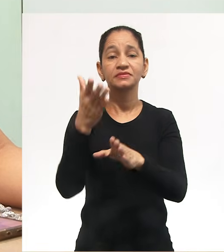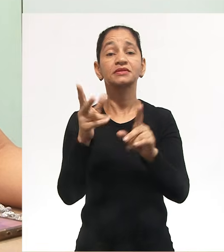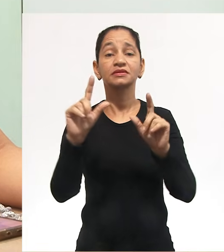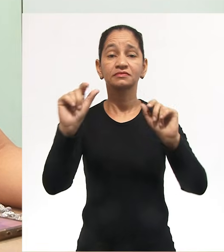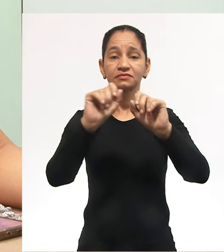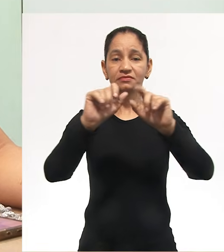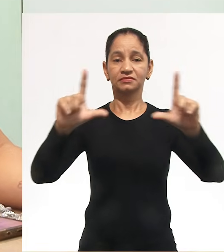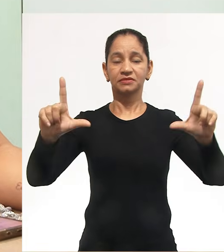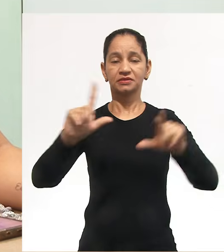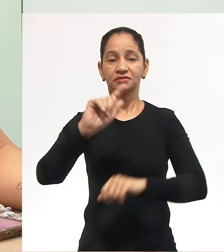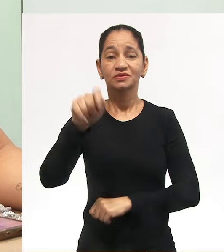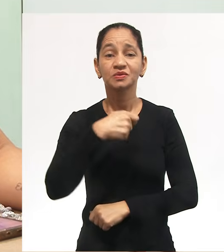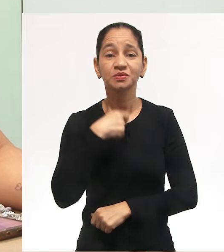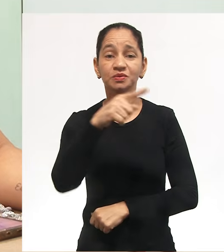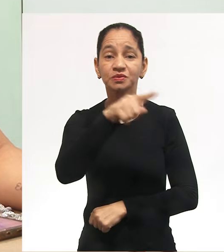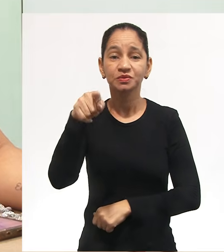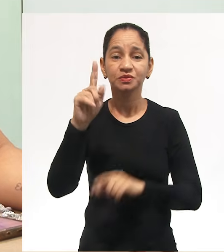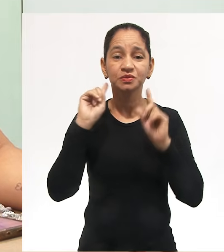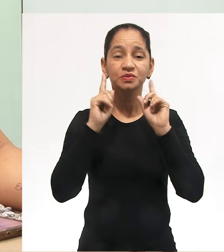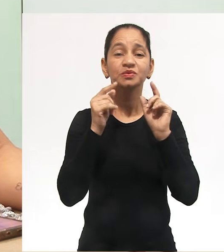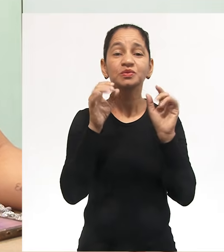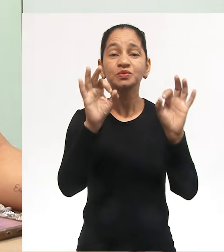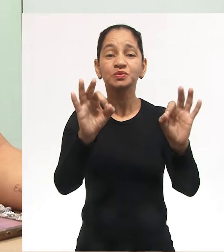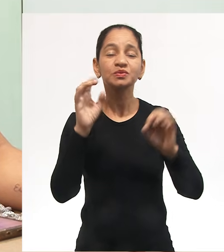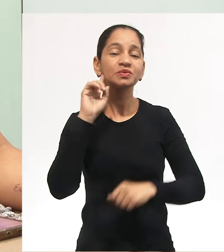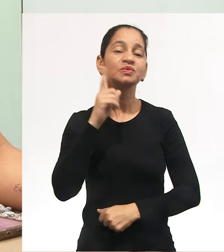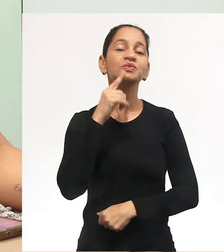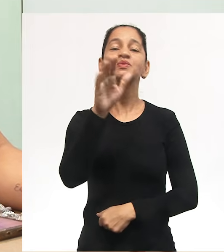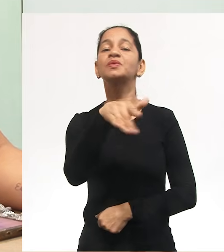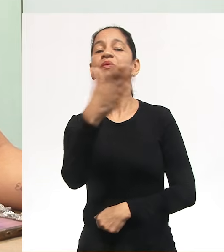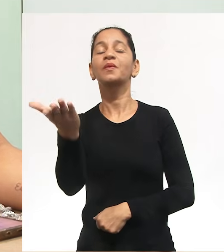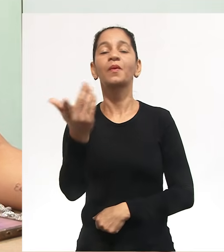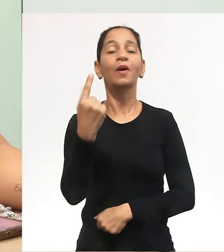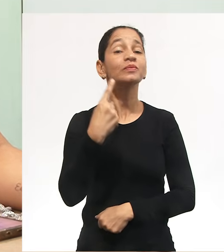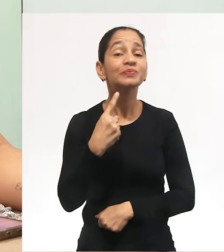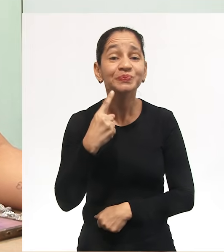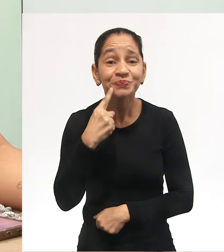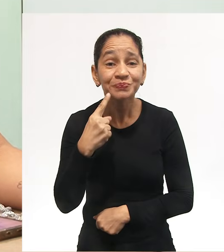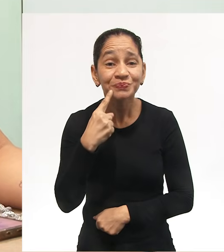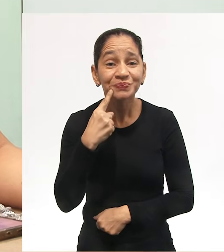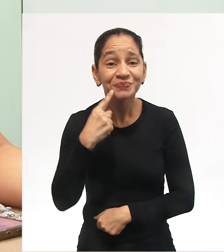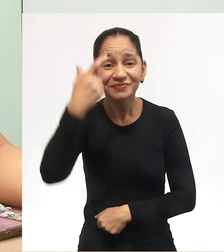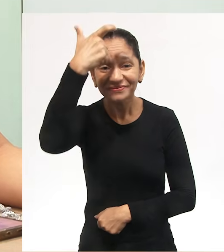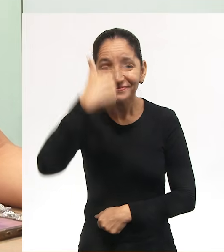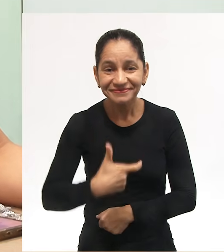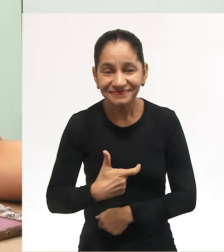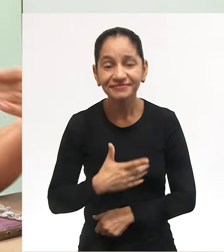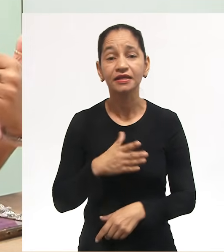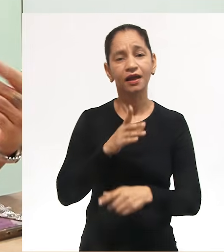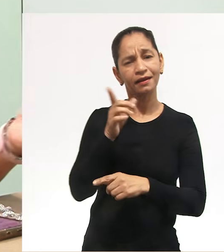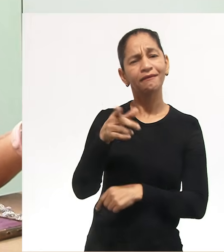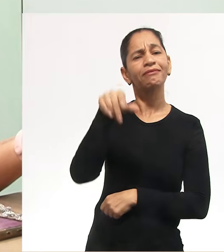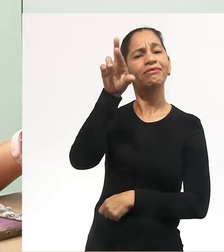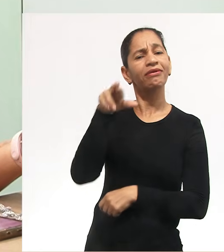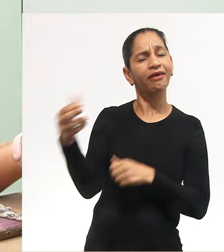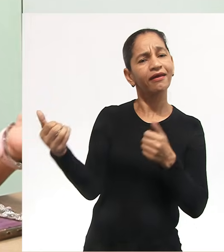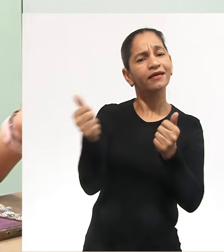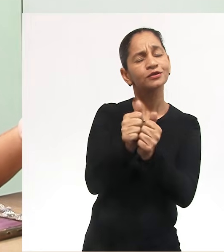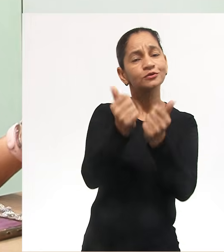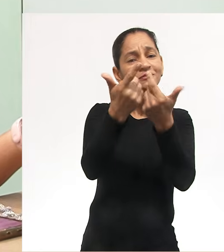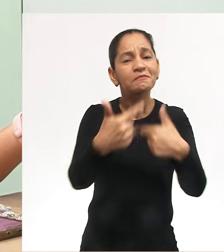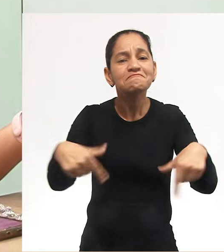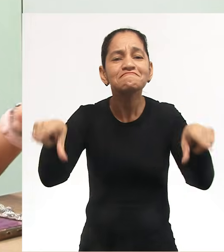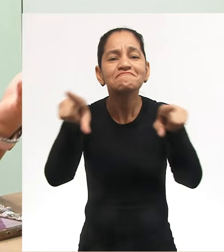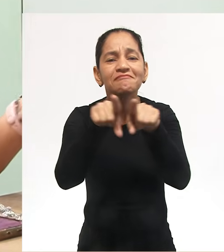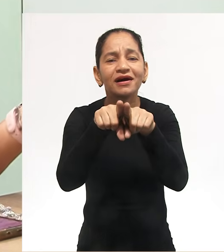tela interativa e o meu sinal para a comunidade surda é Anabela. E comigo está, claro, essa pessoa maravilhosa que